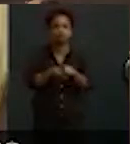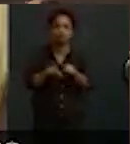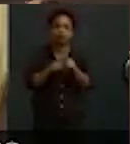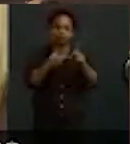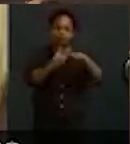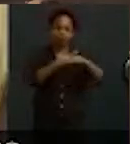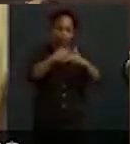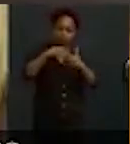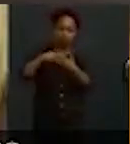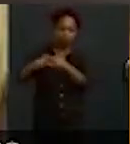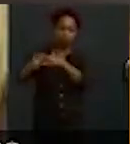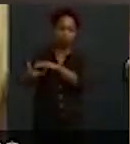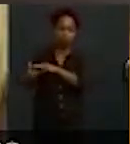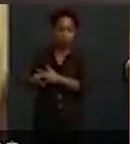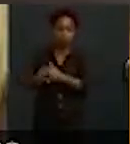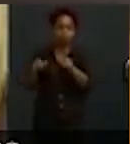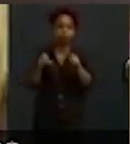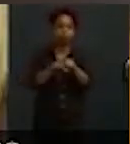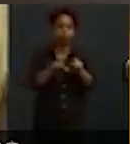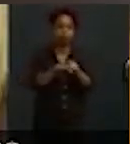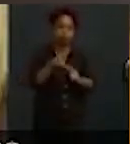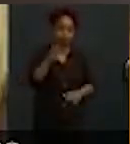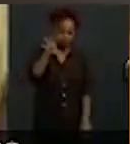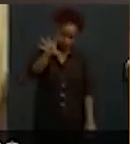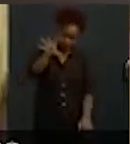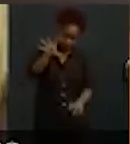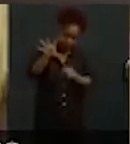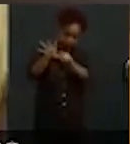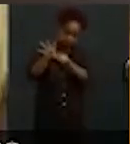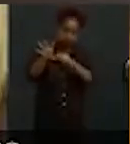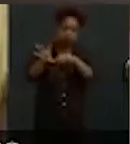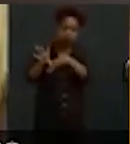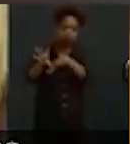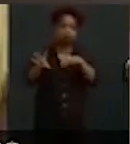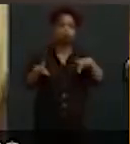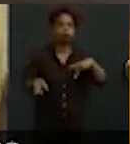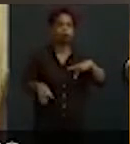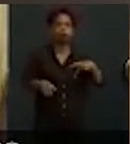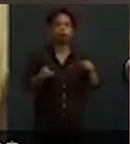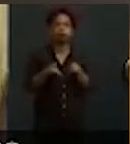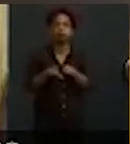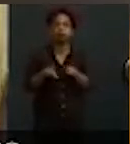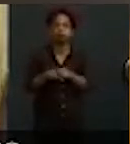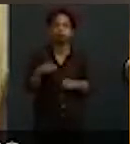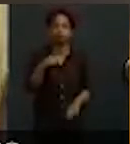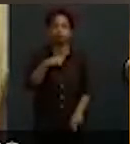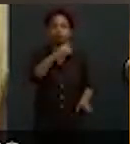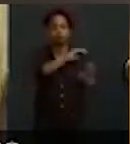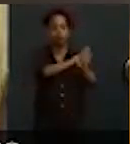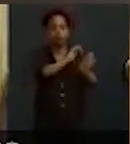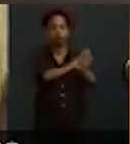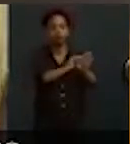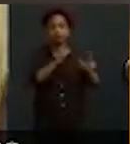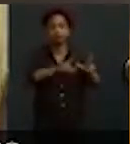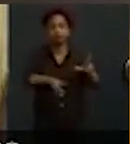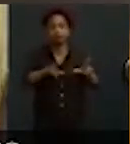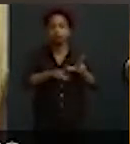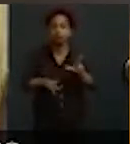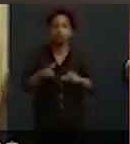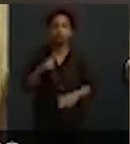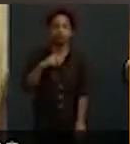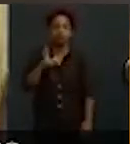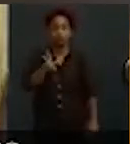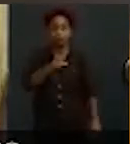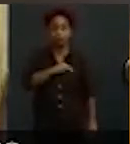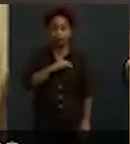extremidade inferior, tendo ao centro o emblema do Ministério Público e, no reverso, a legenda: Mérito do